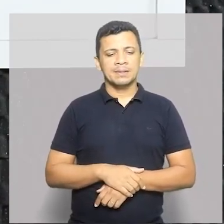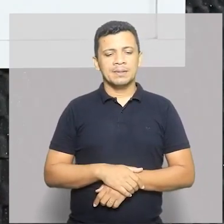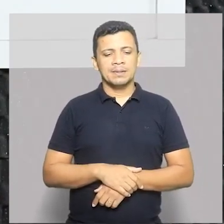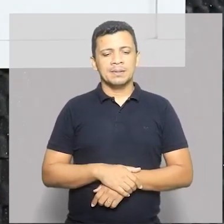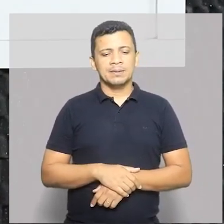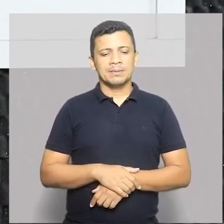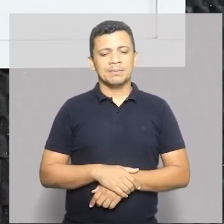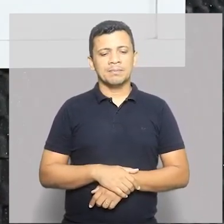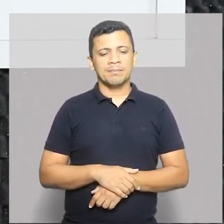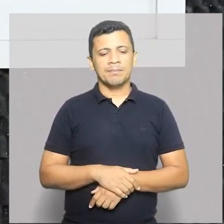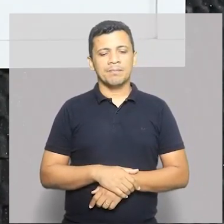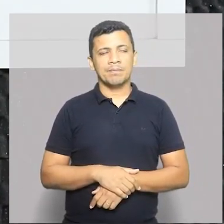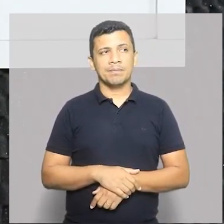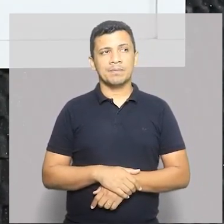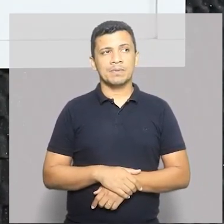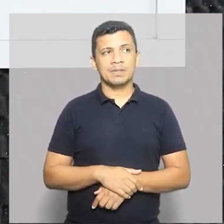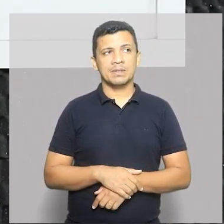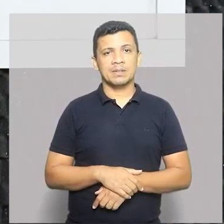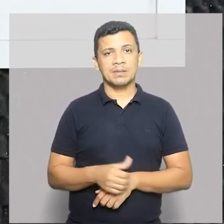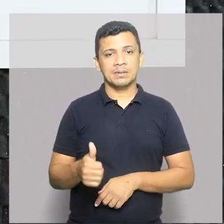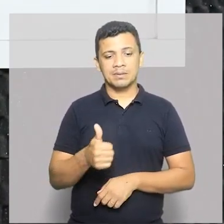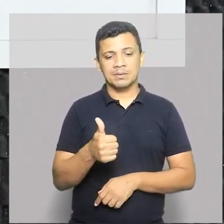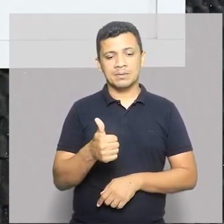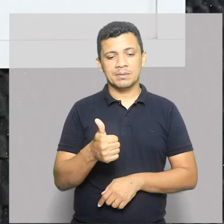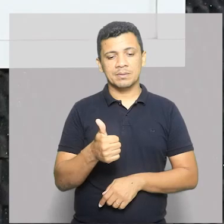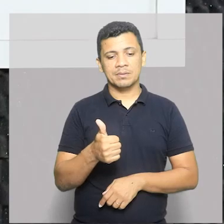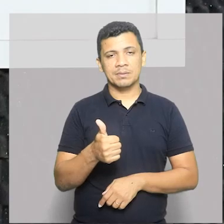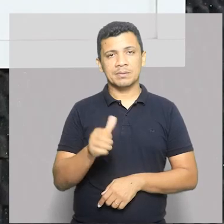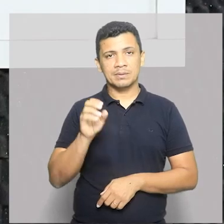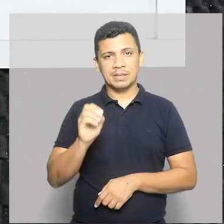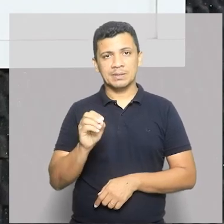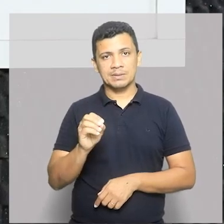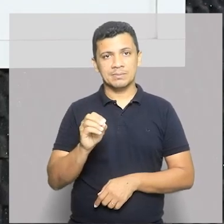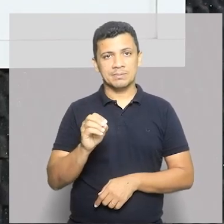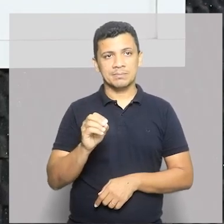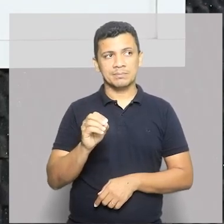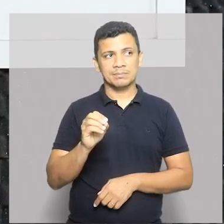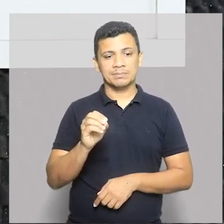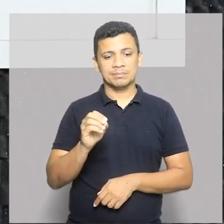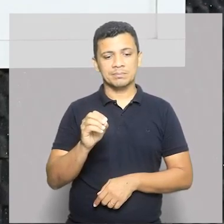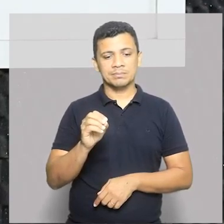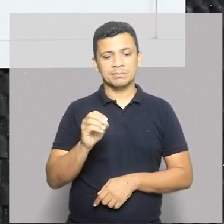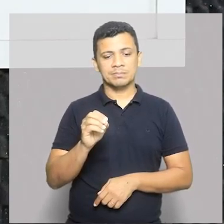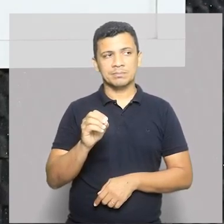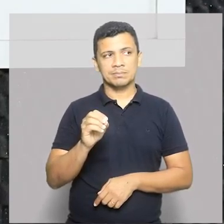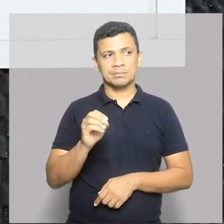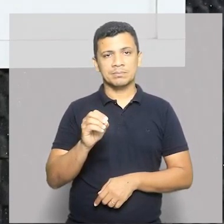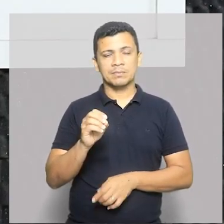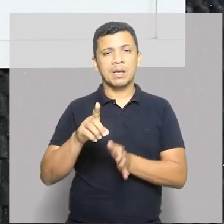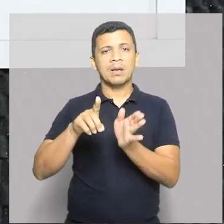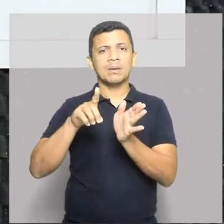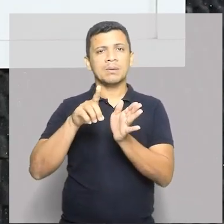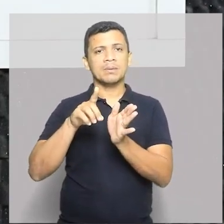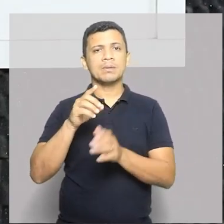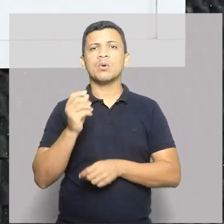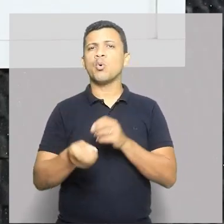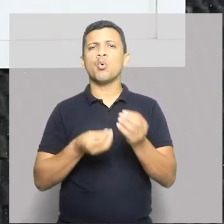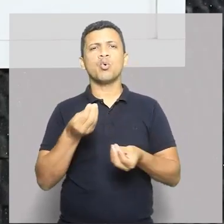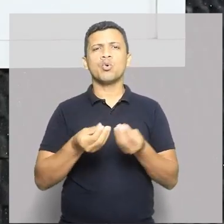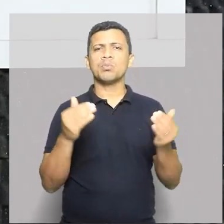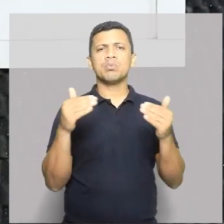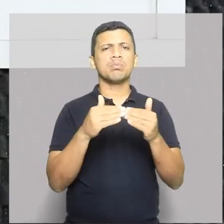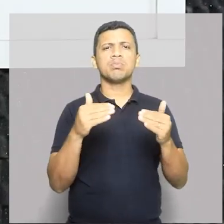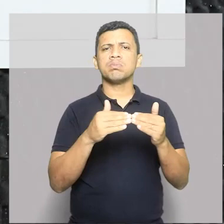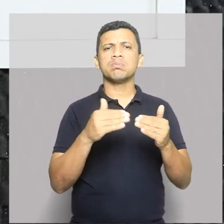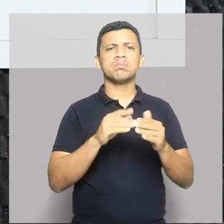temos aqui as medidas, tá? E essas medidas estão justamente associadas ao fato de, tá? Nós estamos aqui